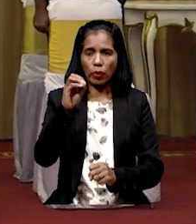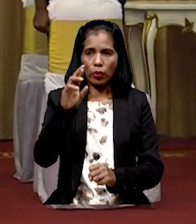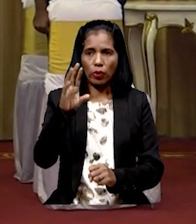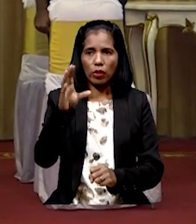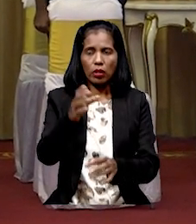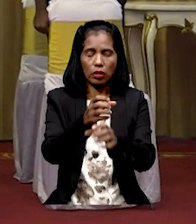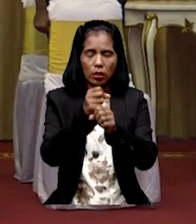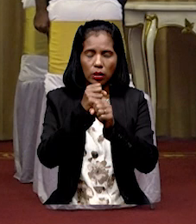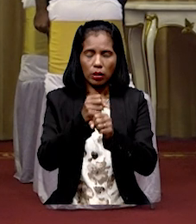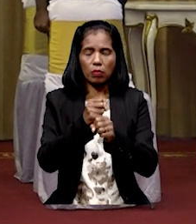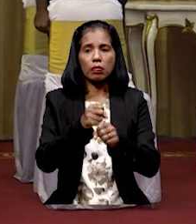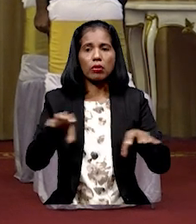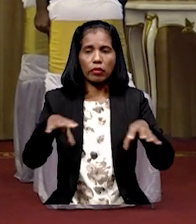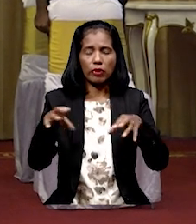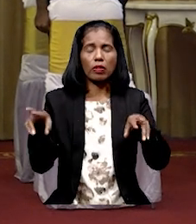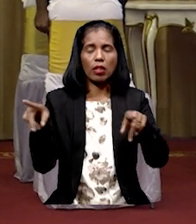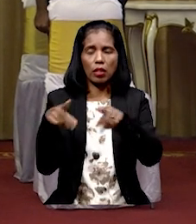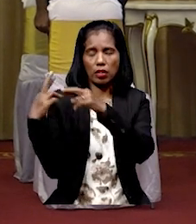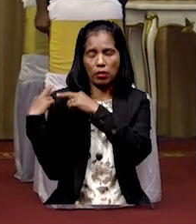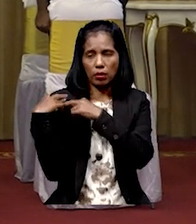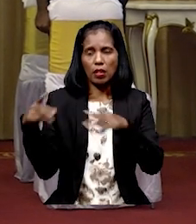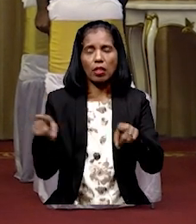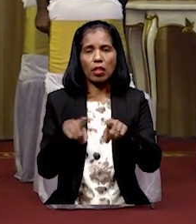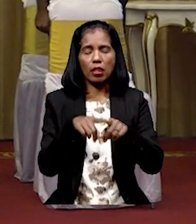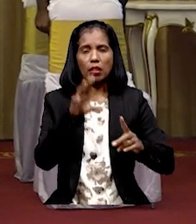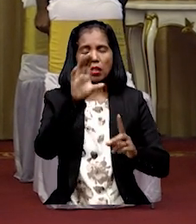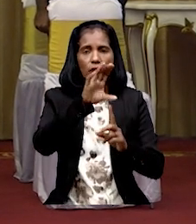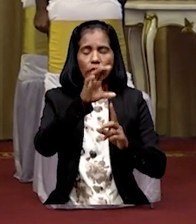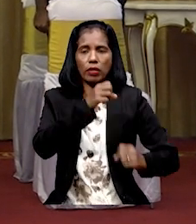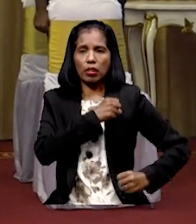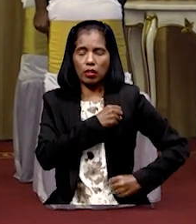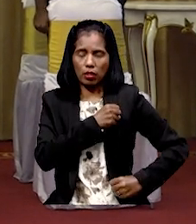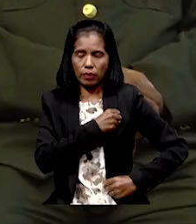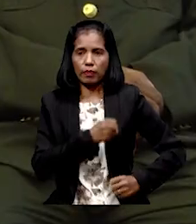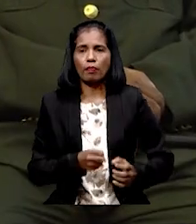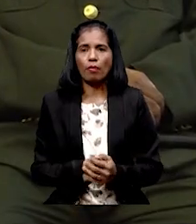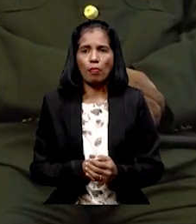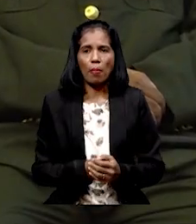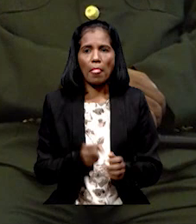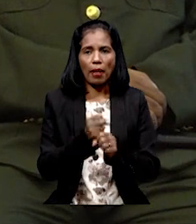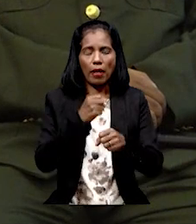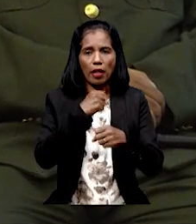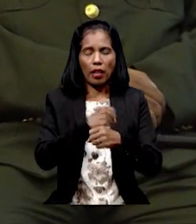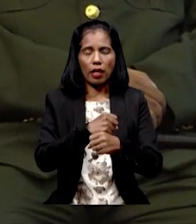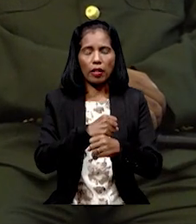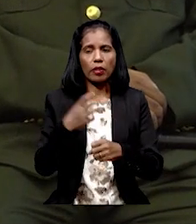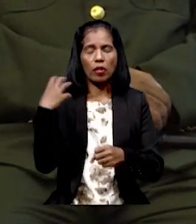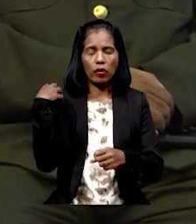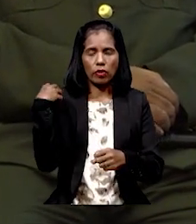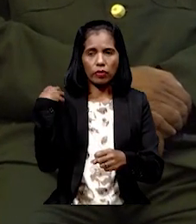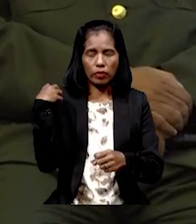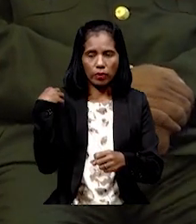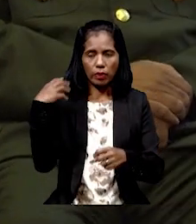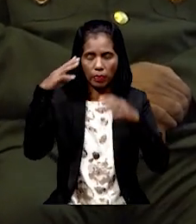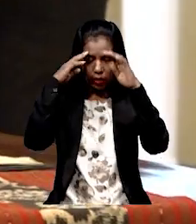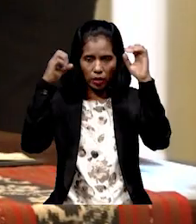assumi Faliknar, Hanesan Chefe Estado Maior Forças Armadas. Cerimônia promoção, né, halau e Palácio Presidencial, Barupite Dilim. Rússi